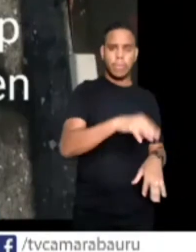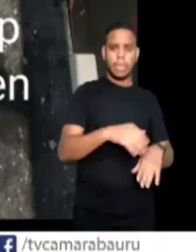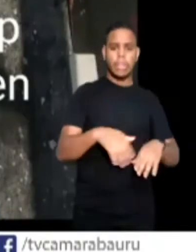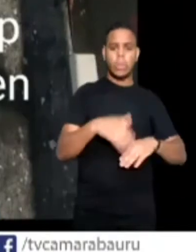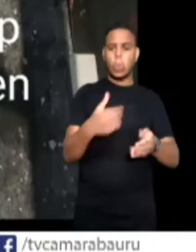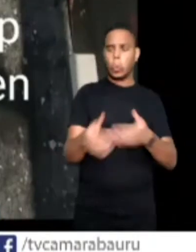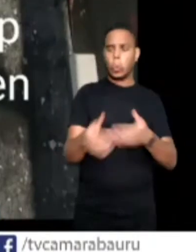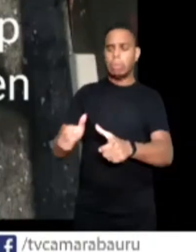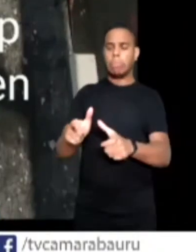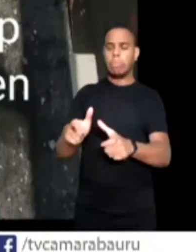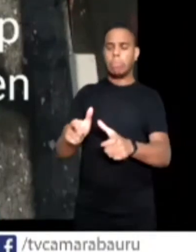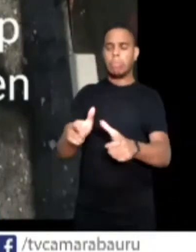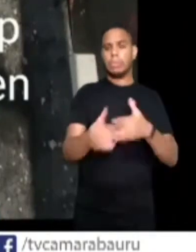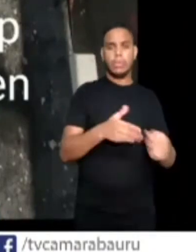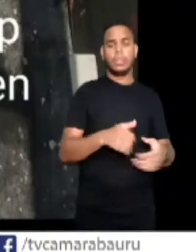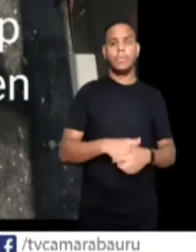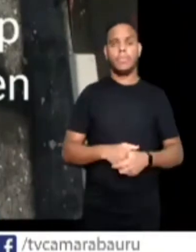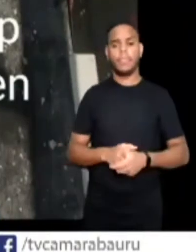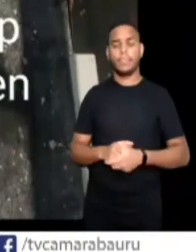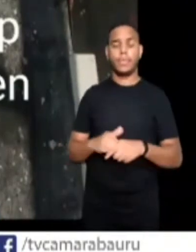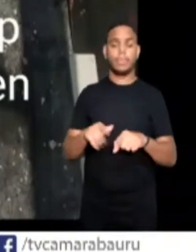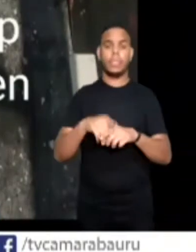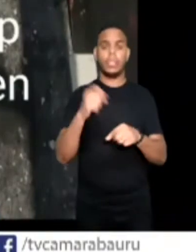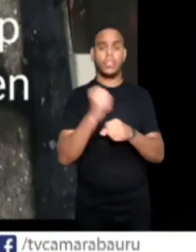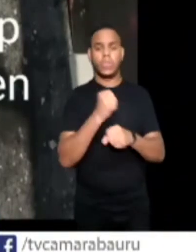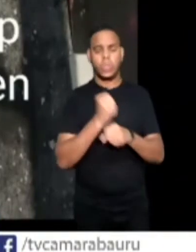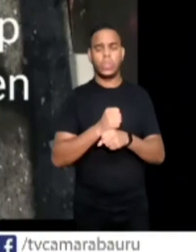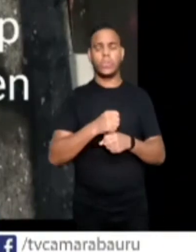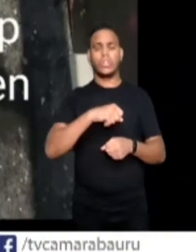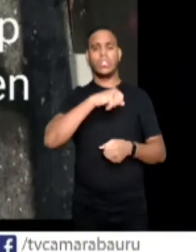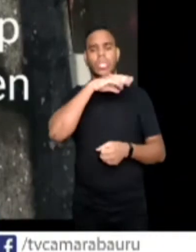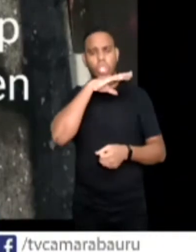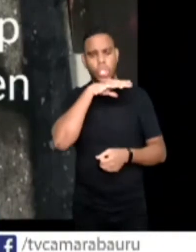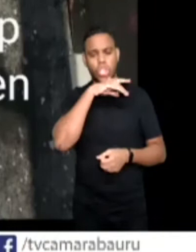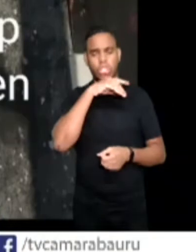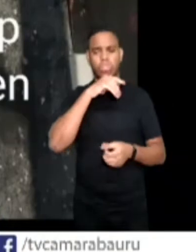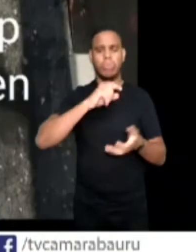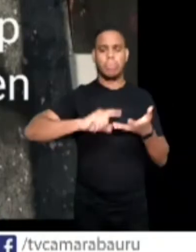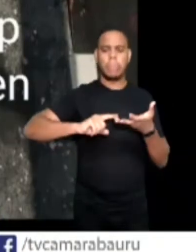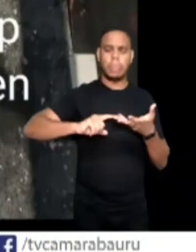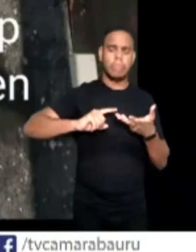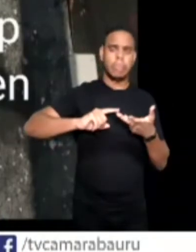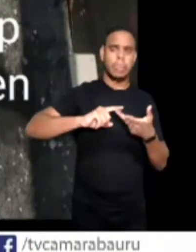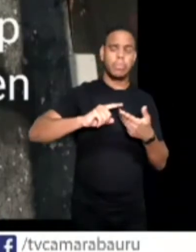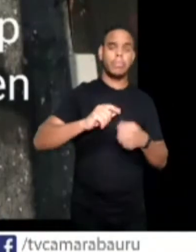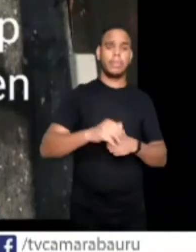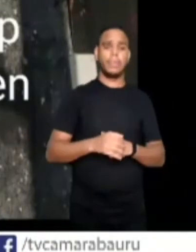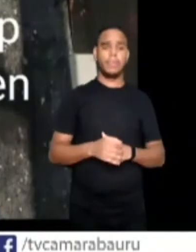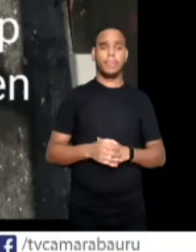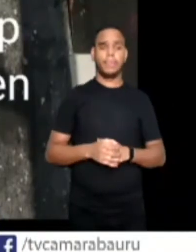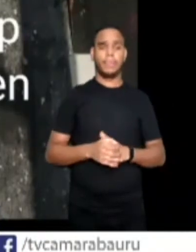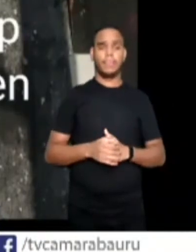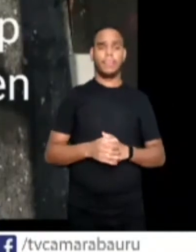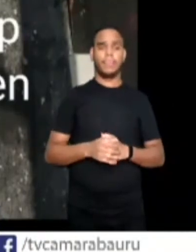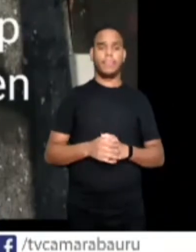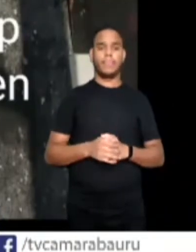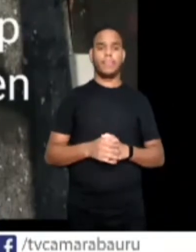resíduo da construção civil, de lixo. Muito se fala que a nossa cidade é suja, que